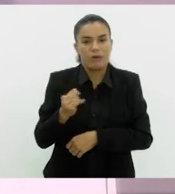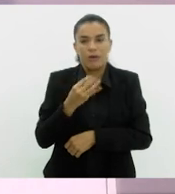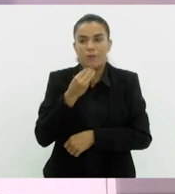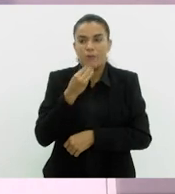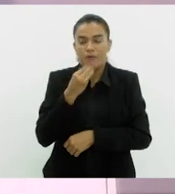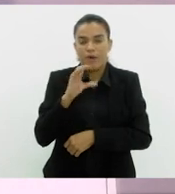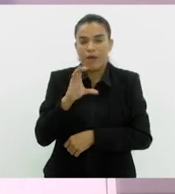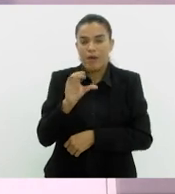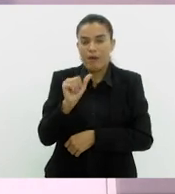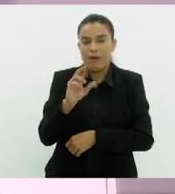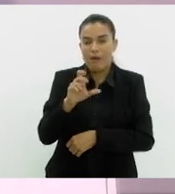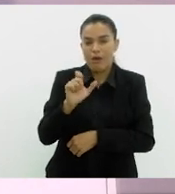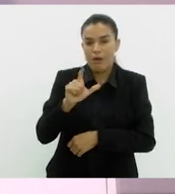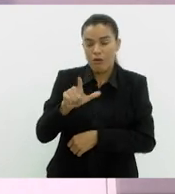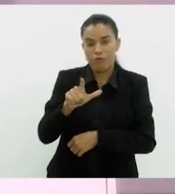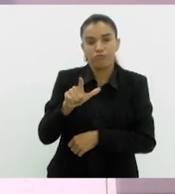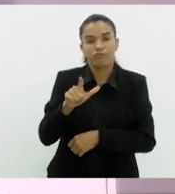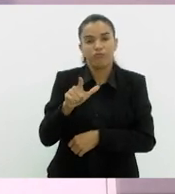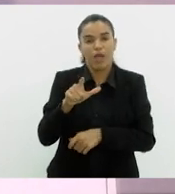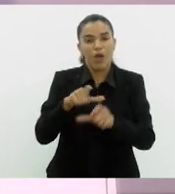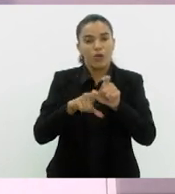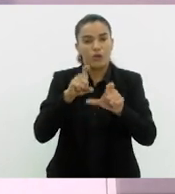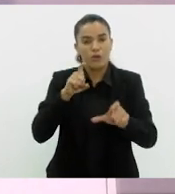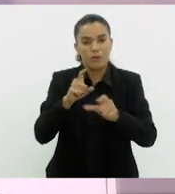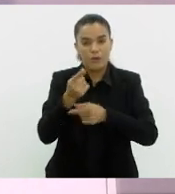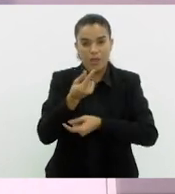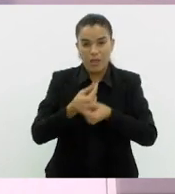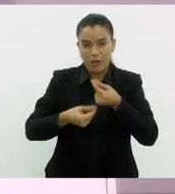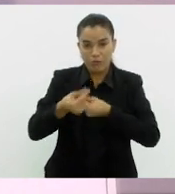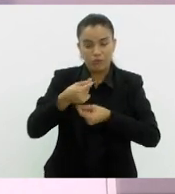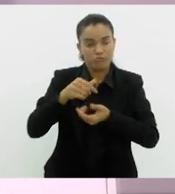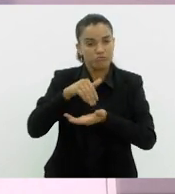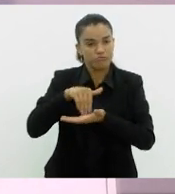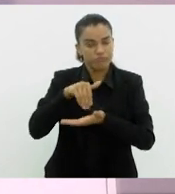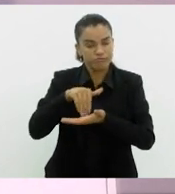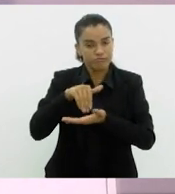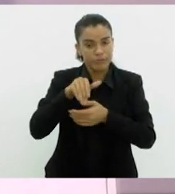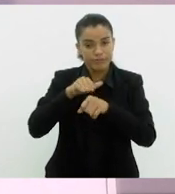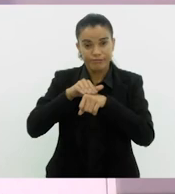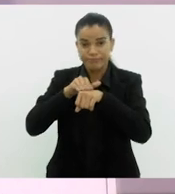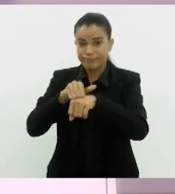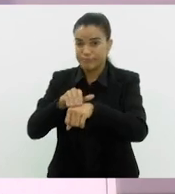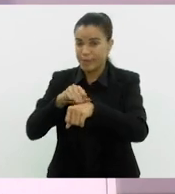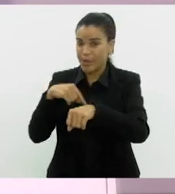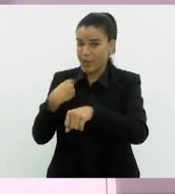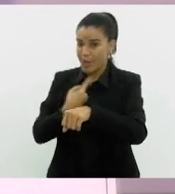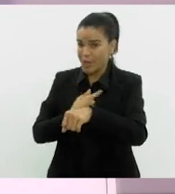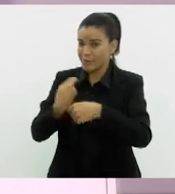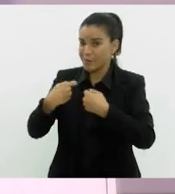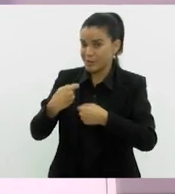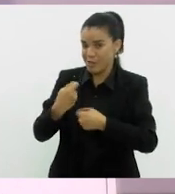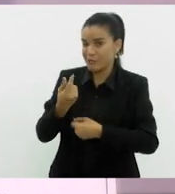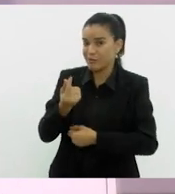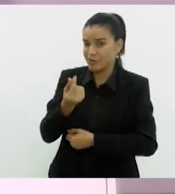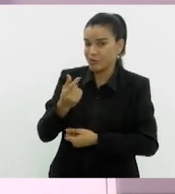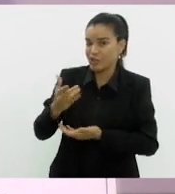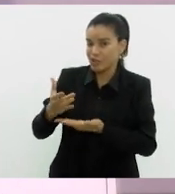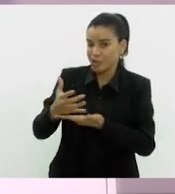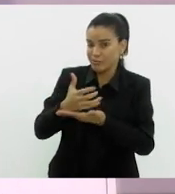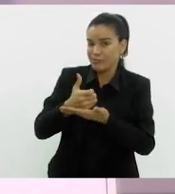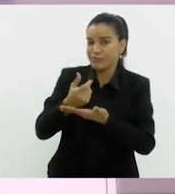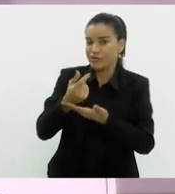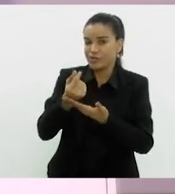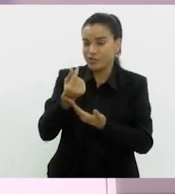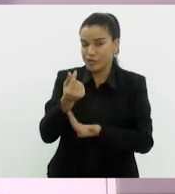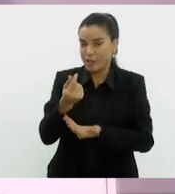é superintendente da autonomia econômica da Secretaria, em dizer o quanto que a gente precisa de orçamento para a Secretaria.